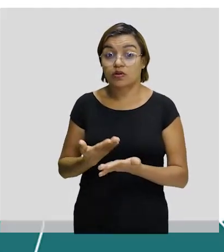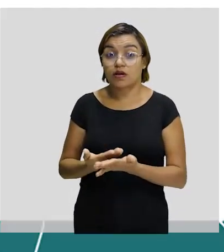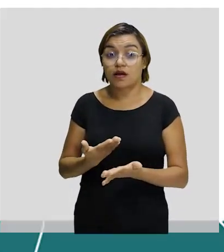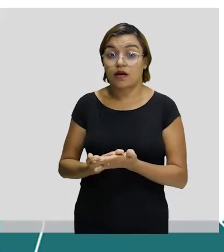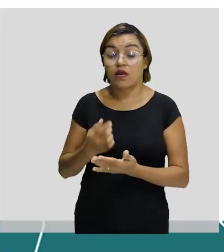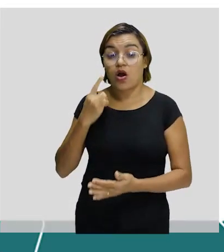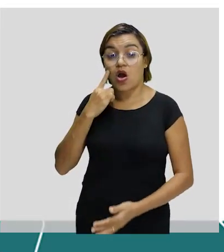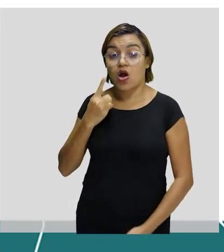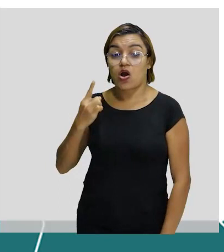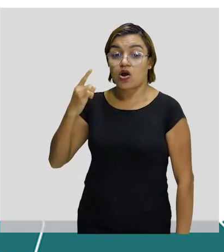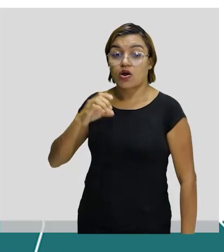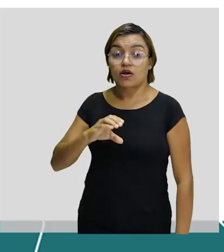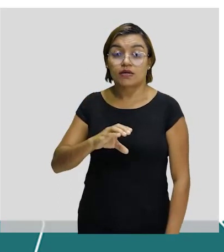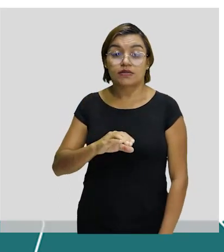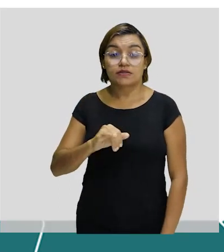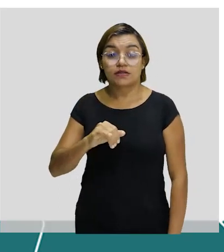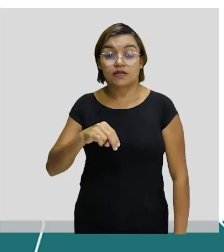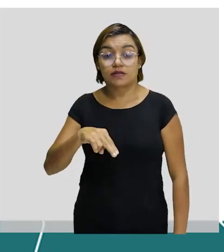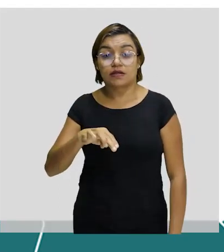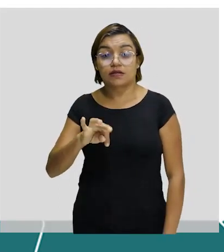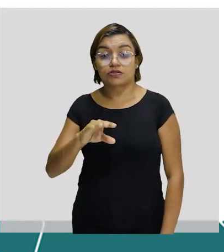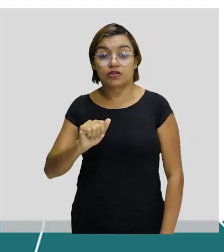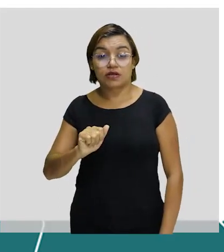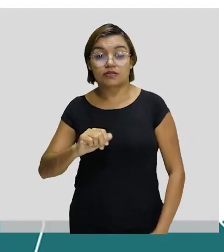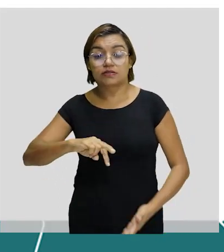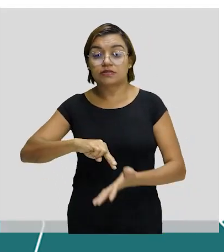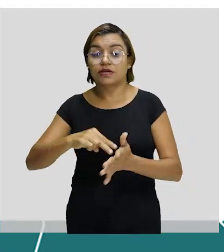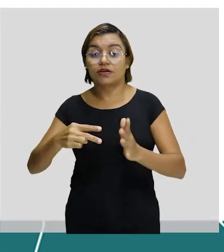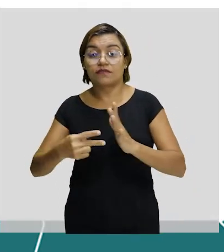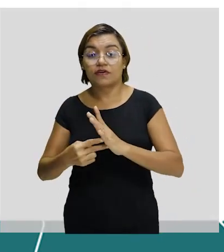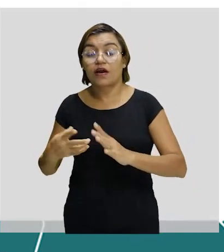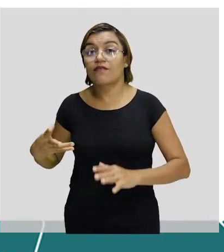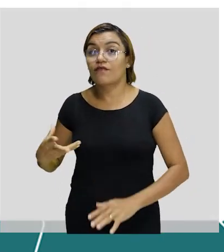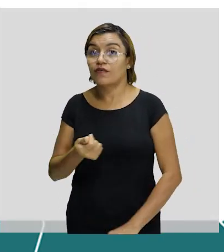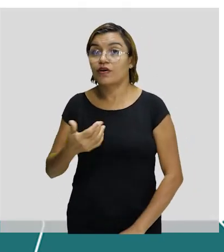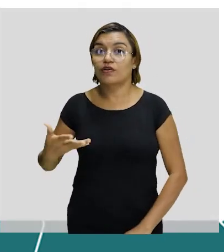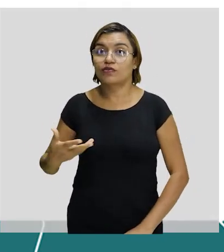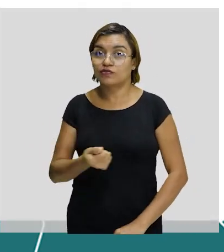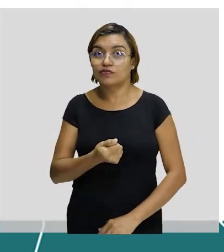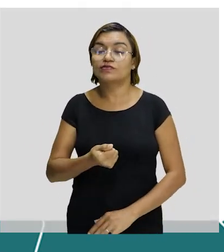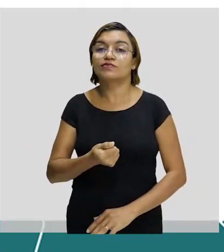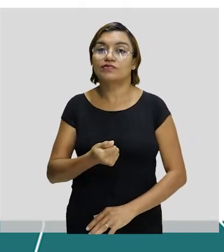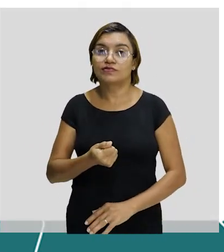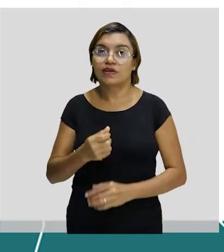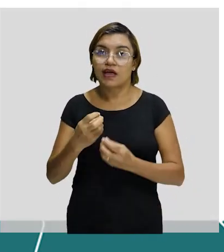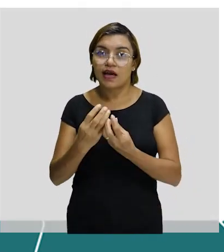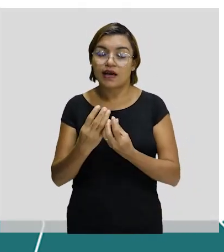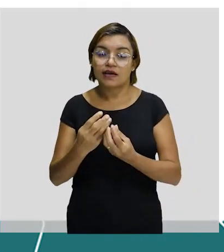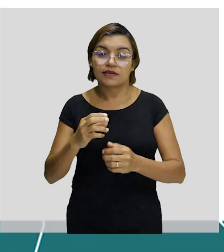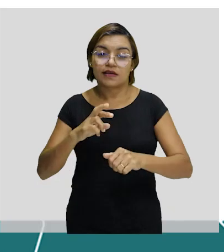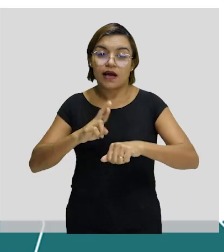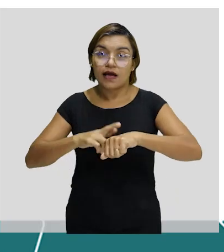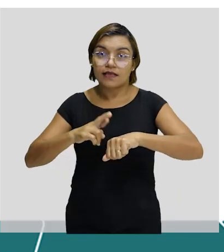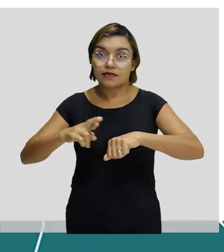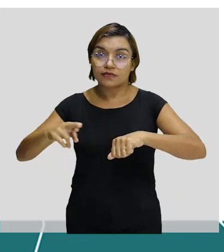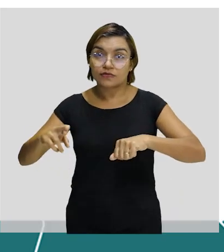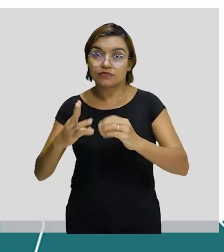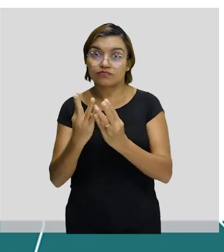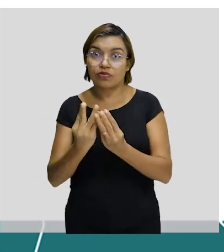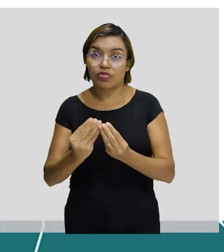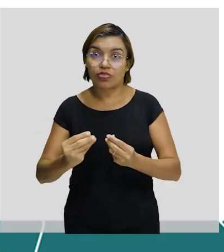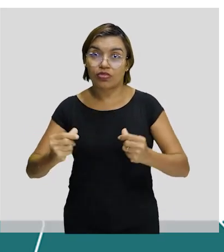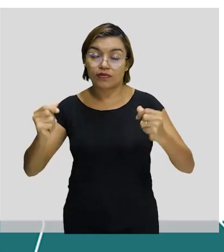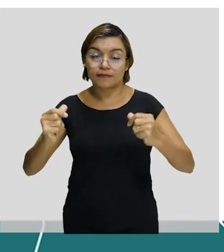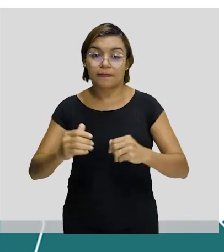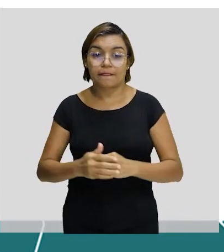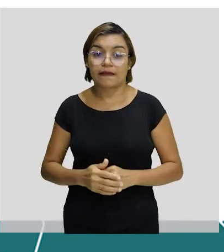a cinética, e cinética quer dizer velocidade das desintegrações radioativas. Então vamos ter uma